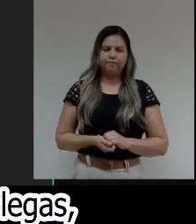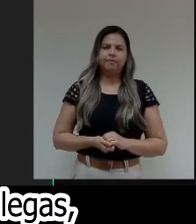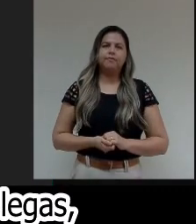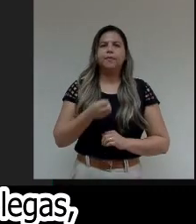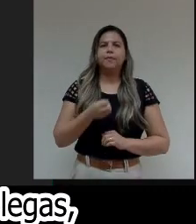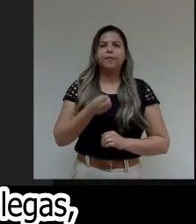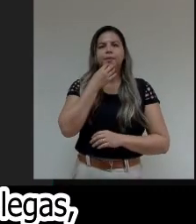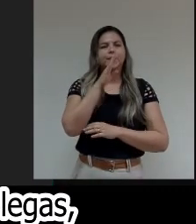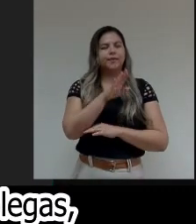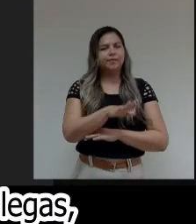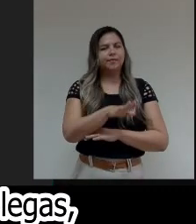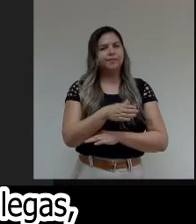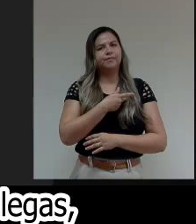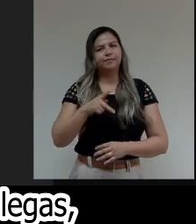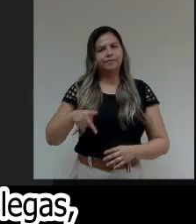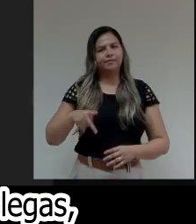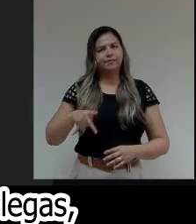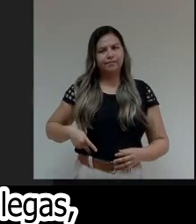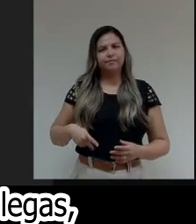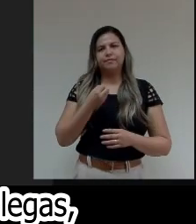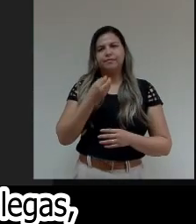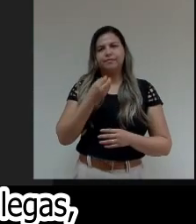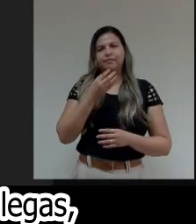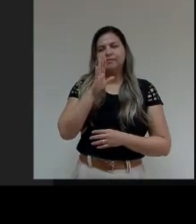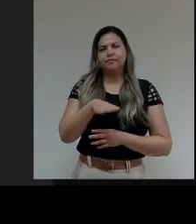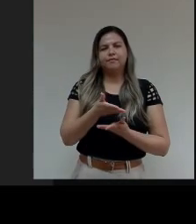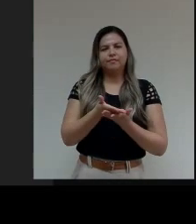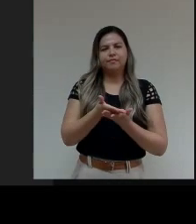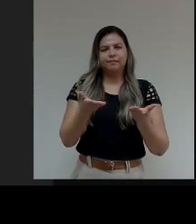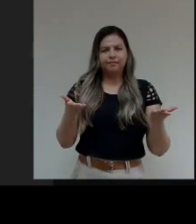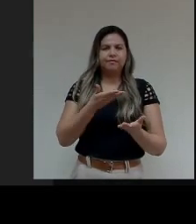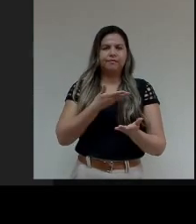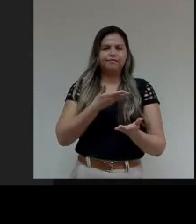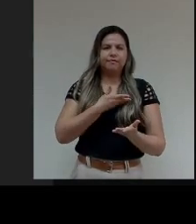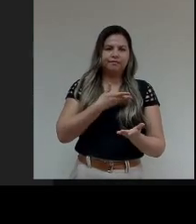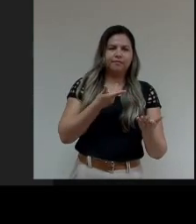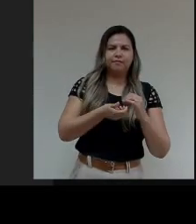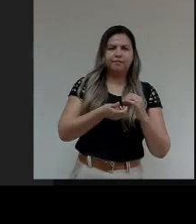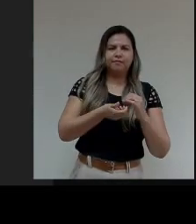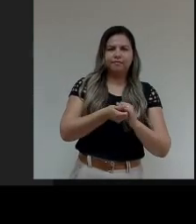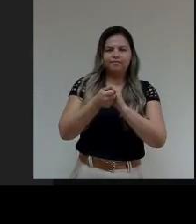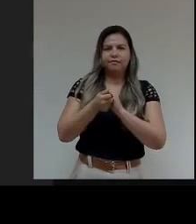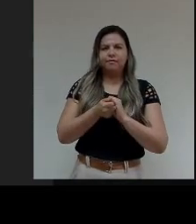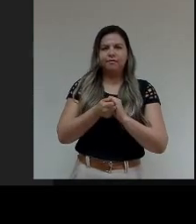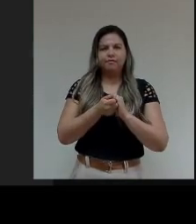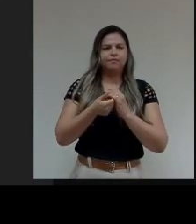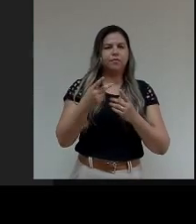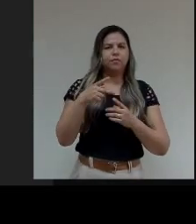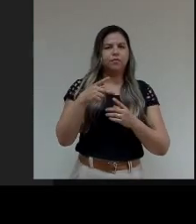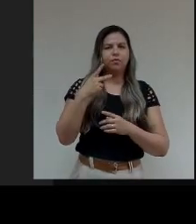Boa tarde, senhor presidente. Boa tarde, nobres colegas, doutora Sara, procuradora.